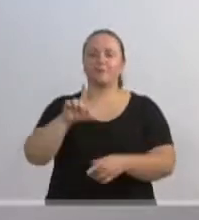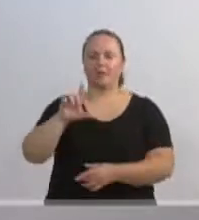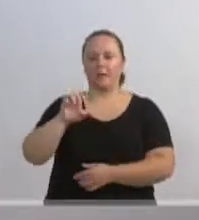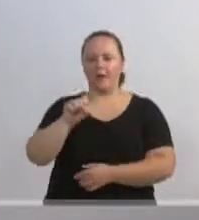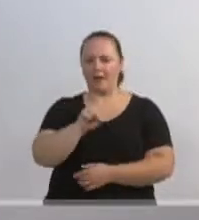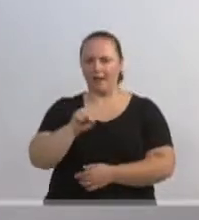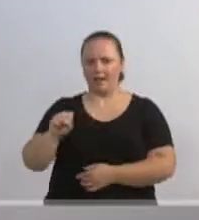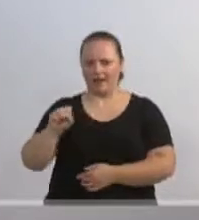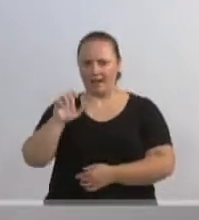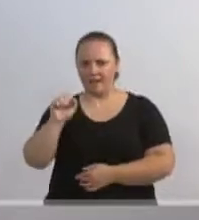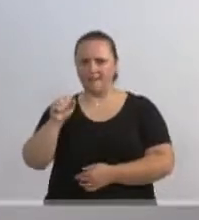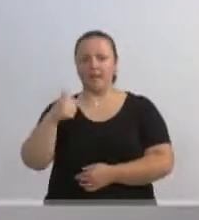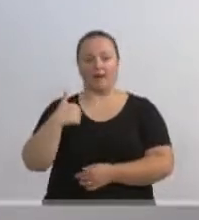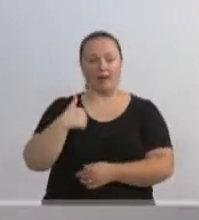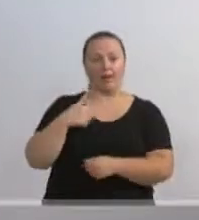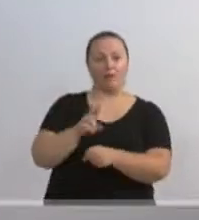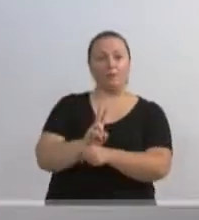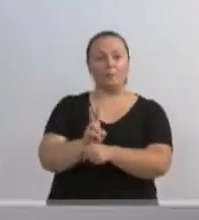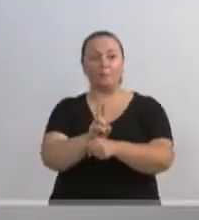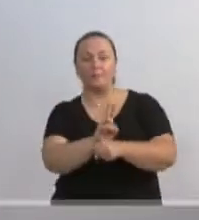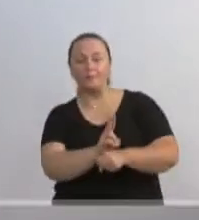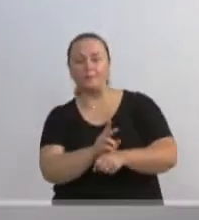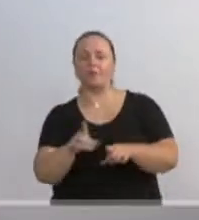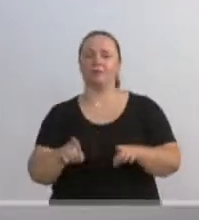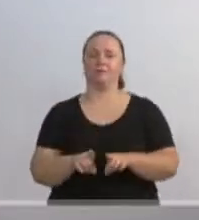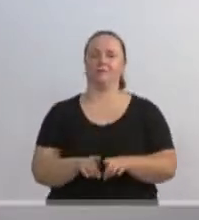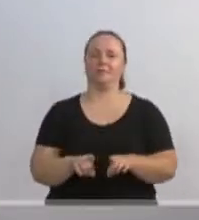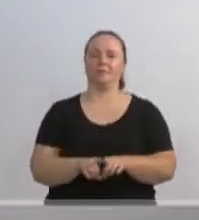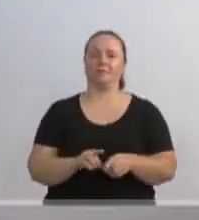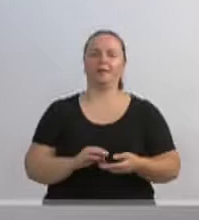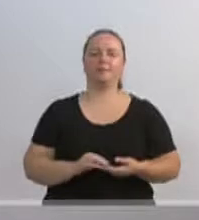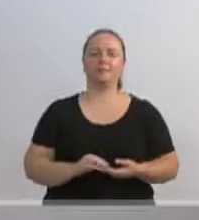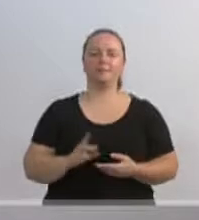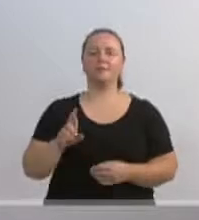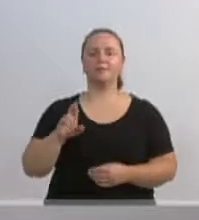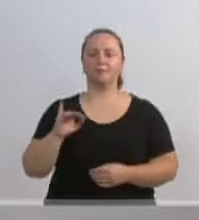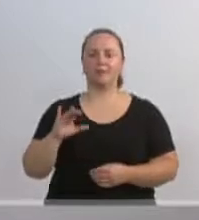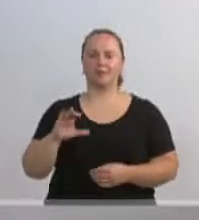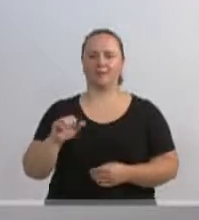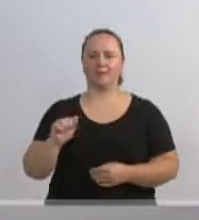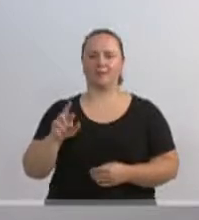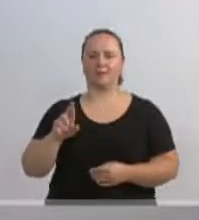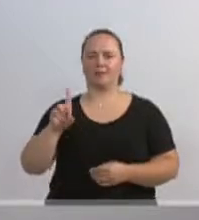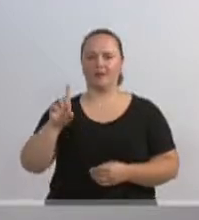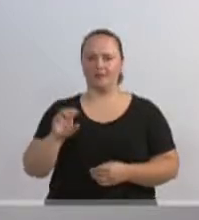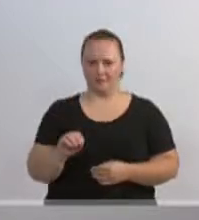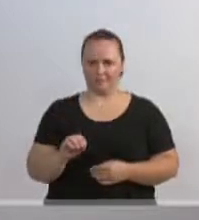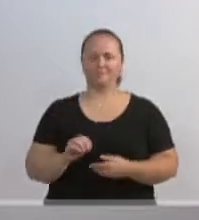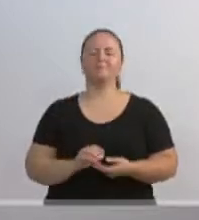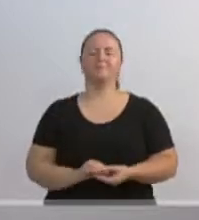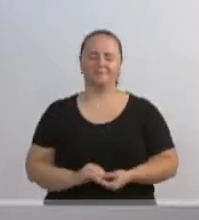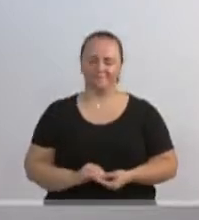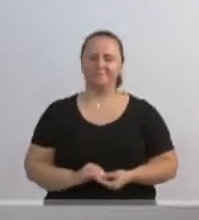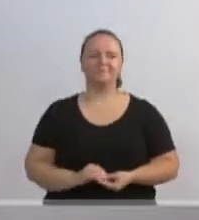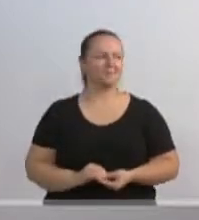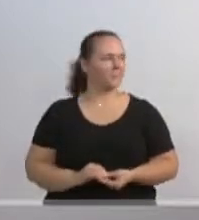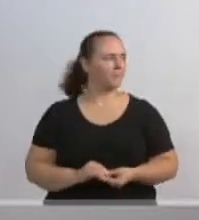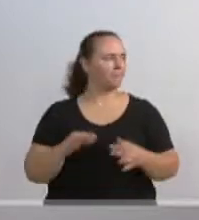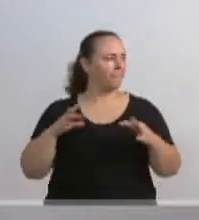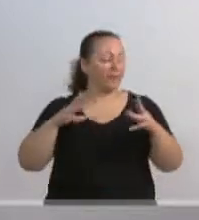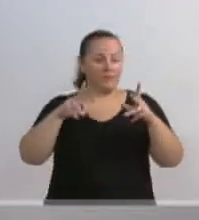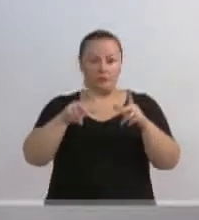ajuda supervisionando e temos também o ricardo o lado cuca então todos esses servidores